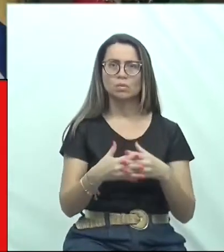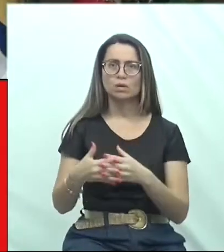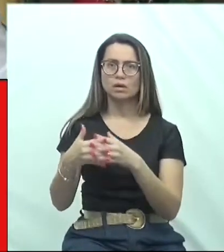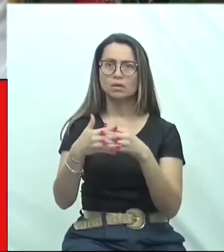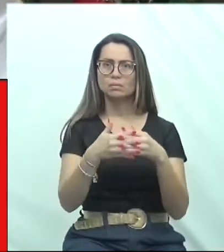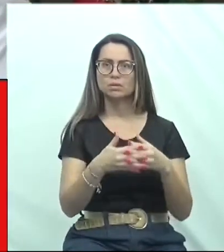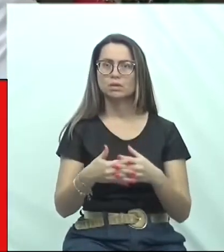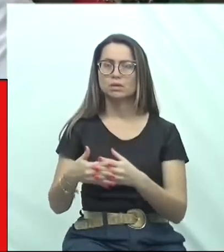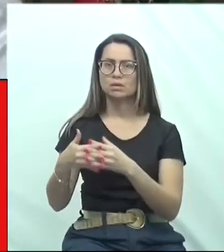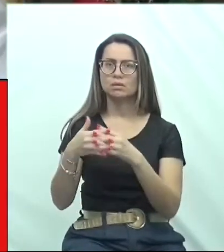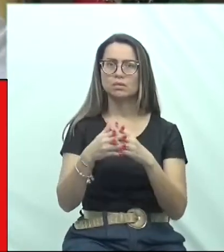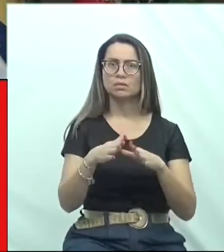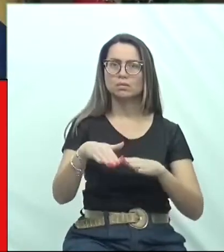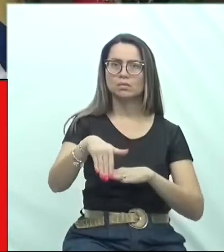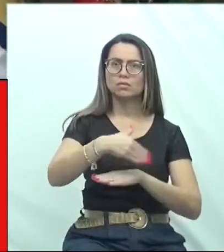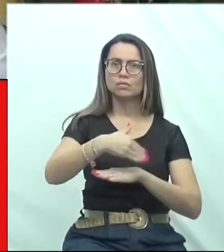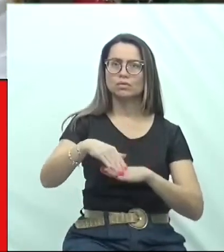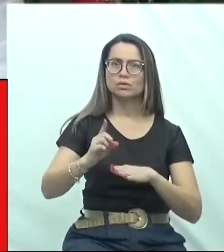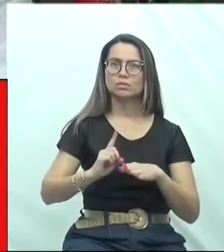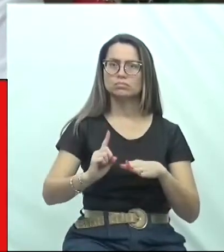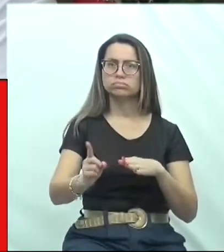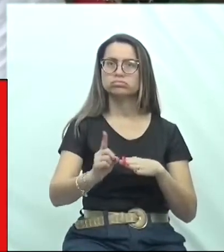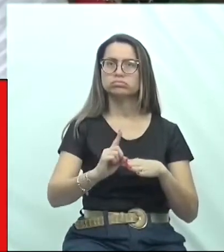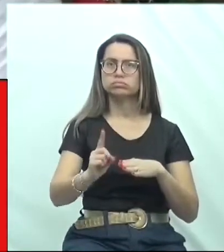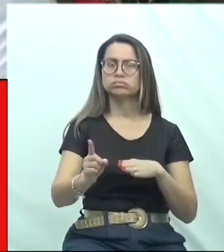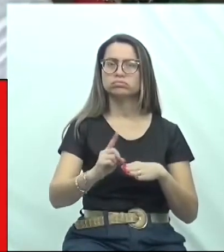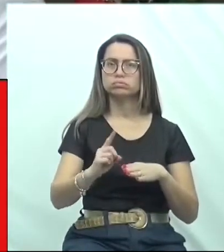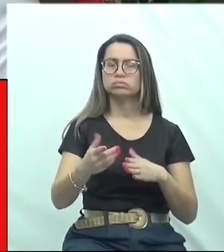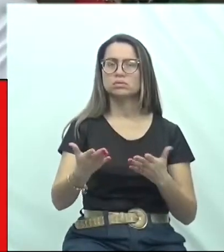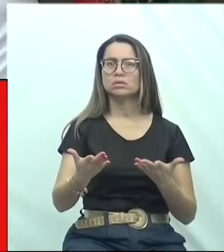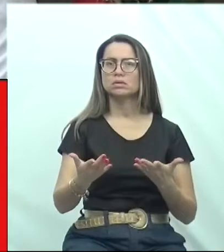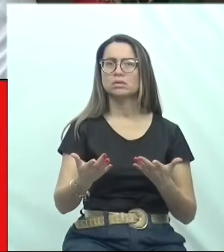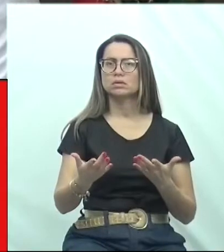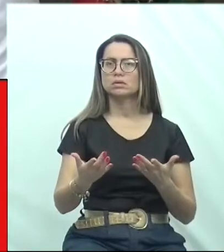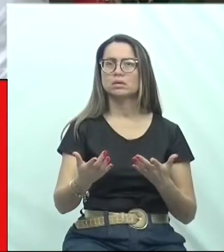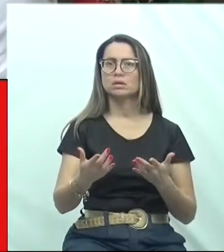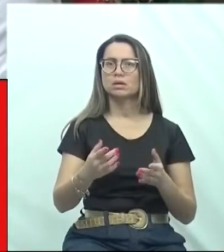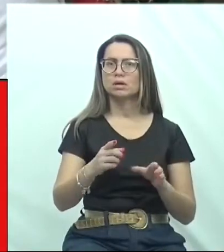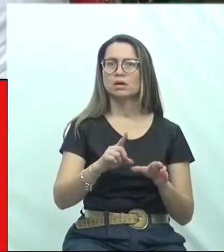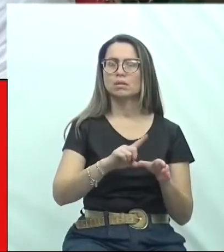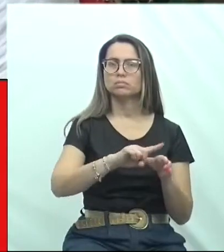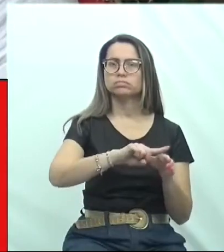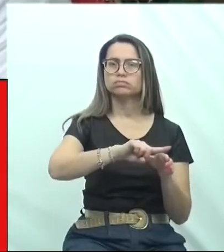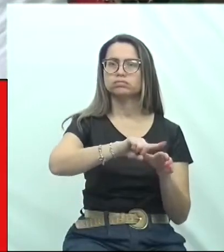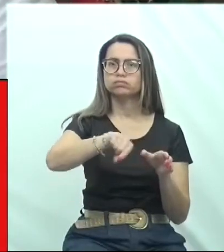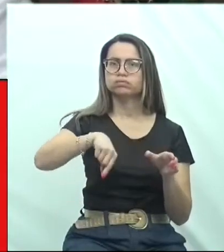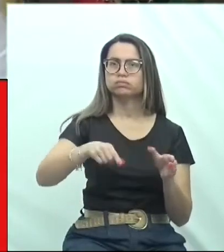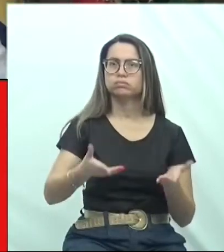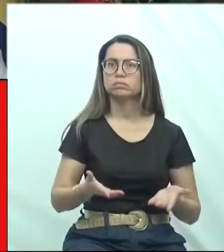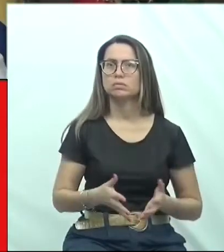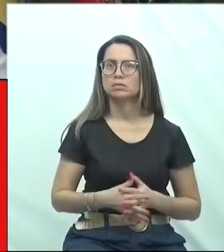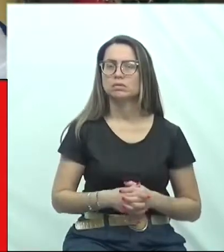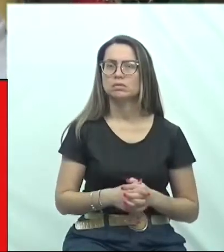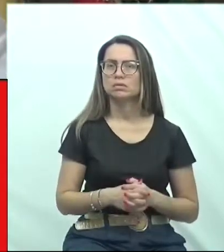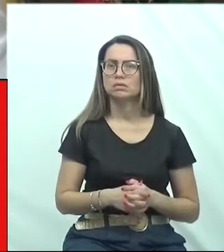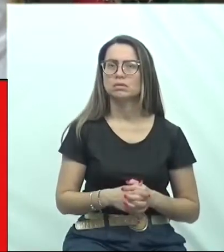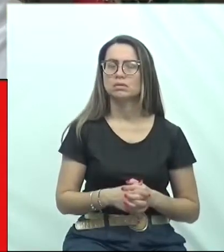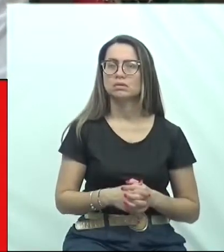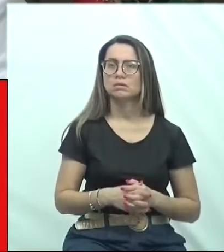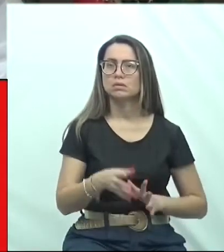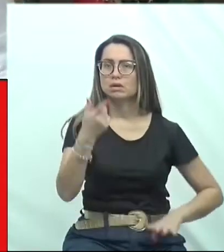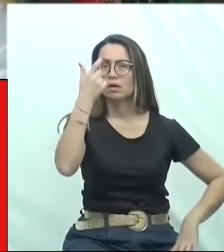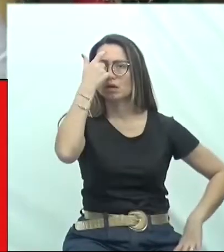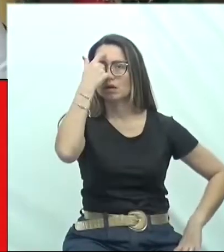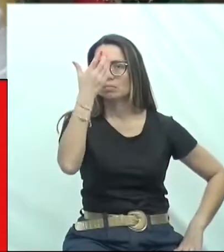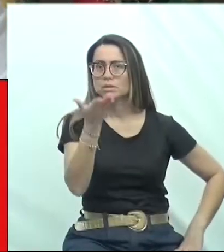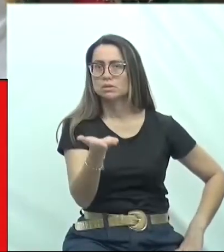todos os dias um caminhão passando na Avenida dos Italianos ou numa Centenária, então o relógio vai trabalhar o ponteiro? Já pensou? Ali